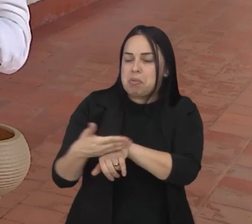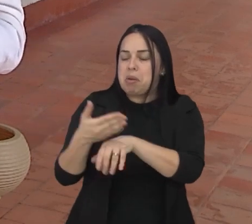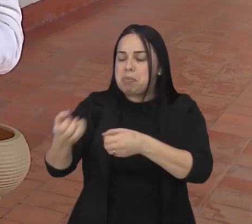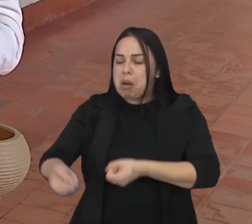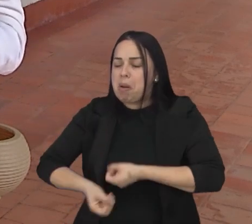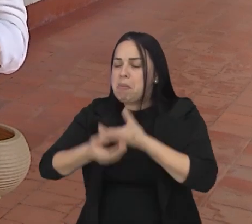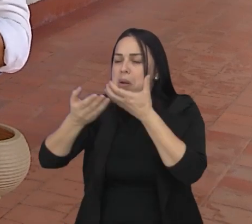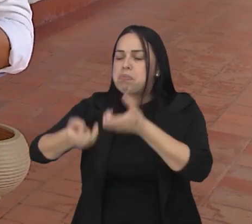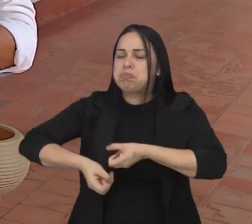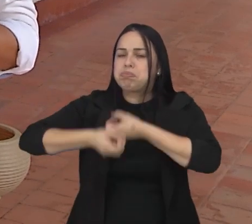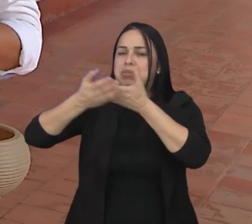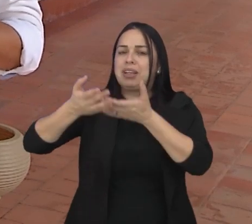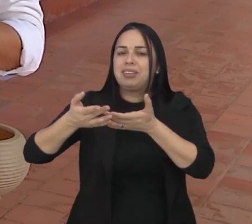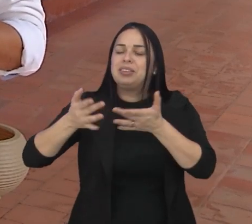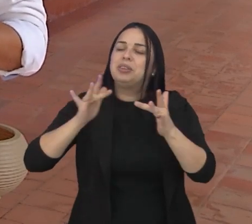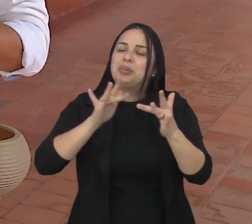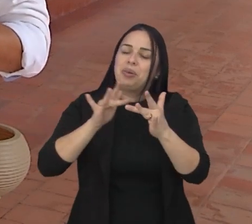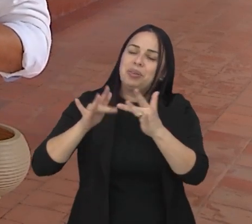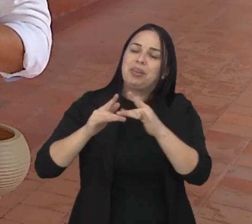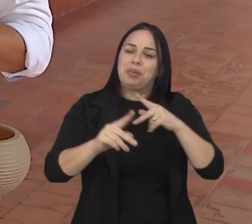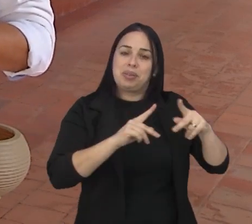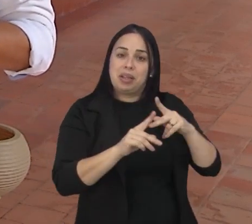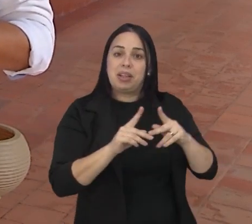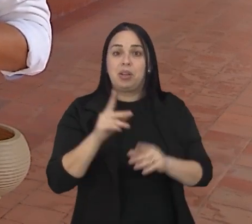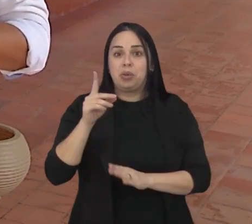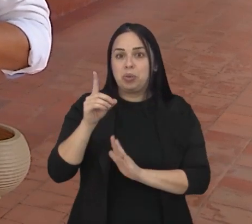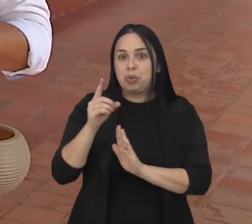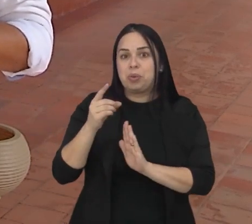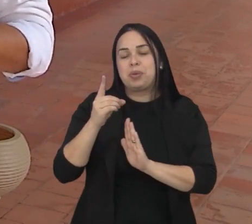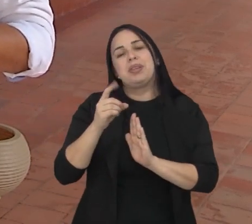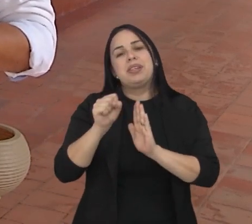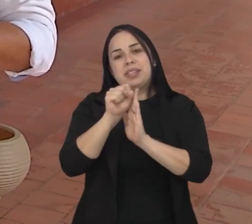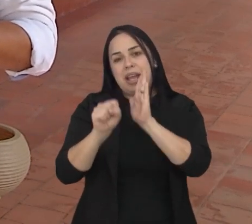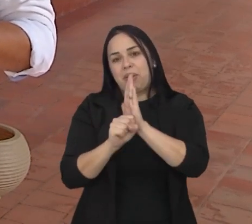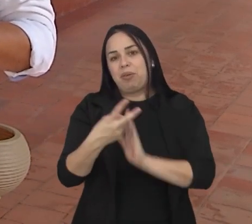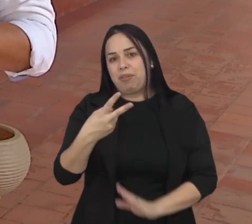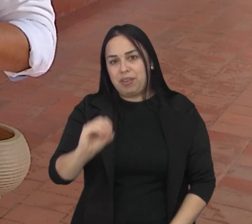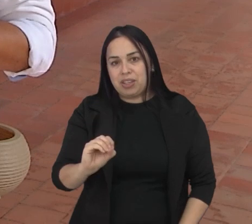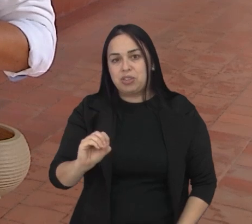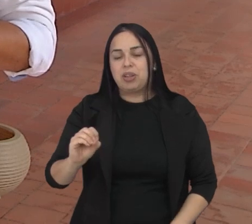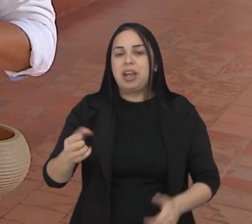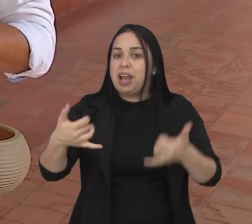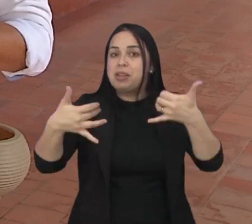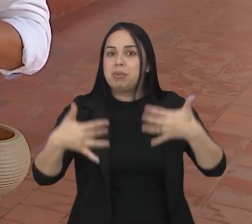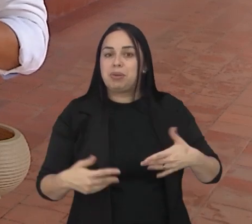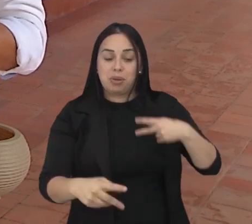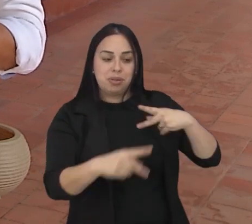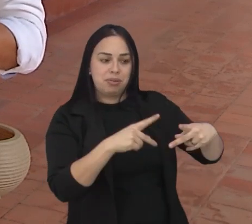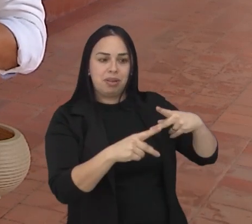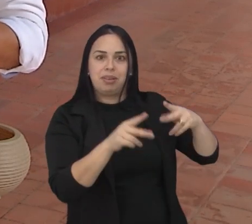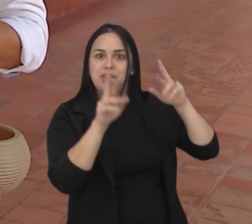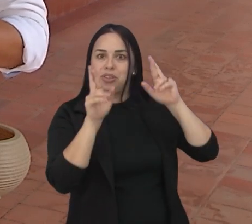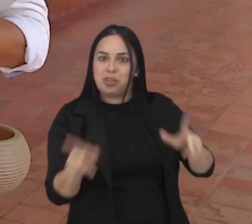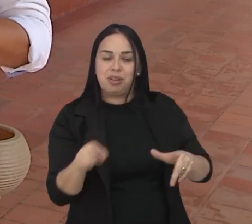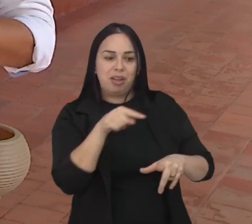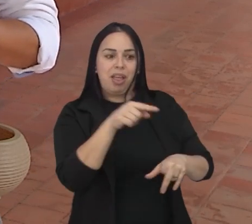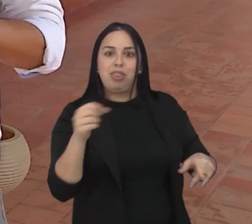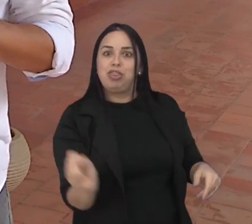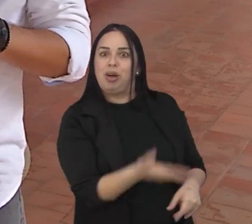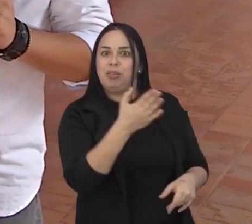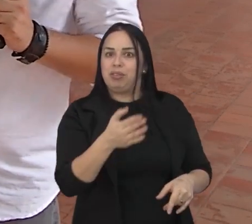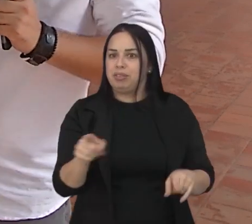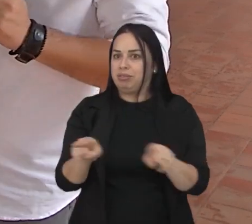frequentemente expressava a conexão dele com a cidade. Já no século XX, ele definiu São José como uma cidade de contraste entre